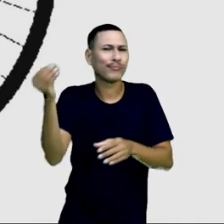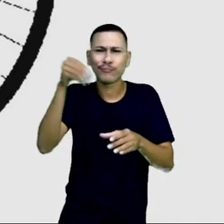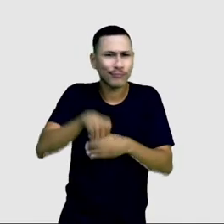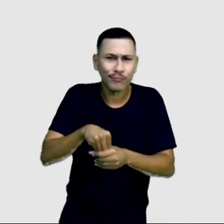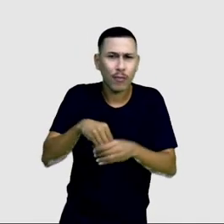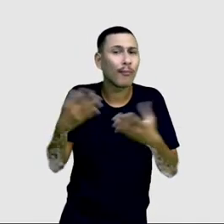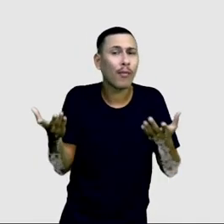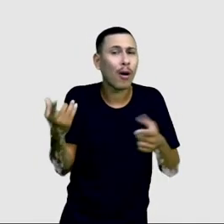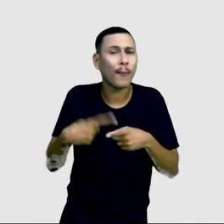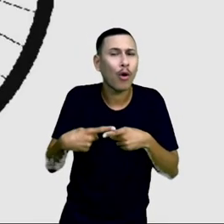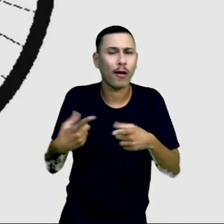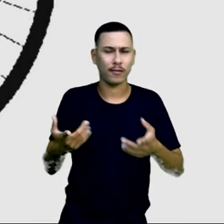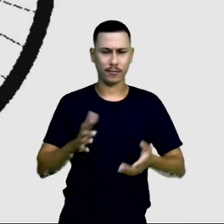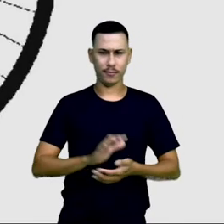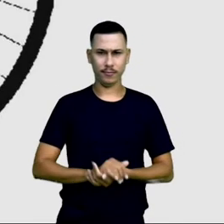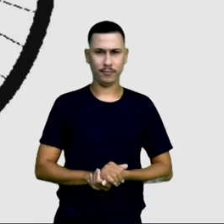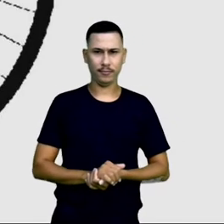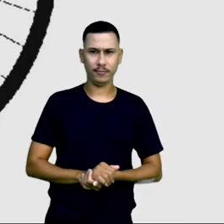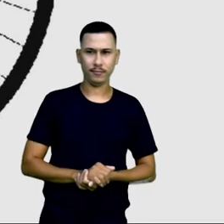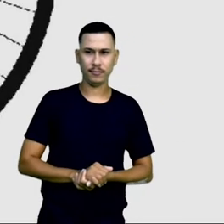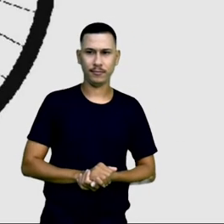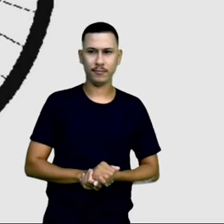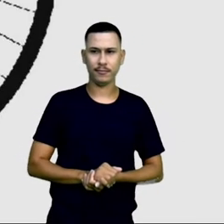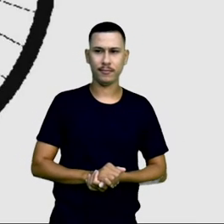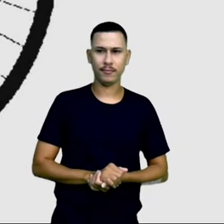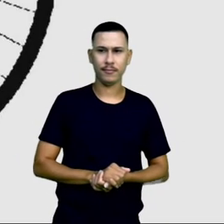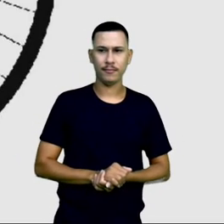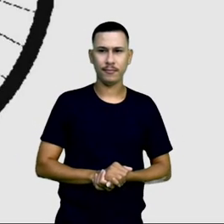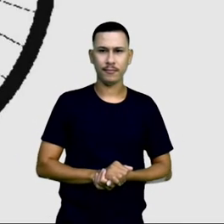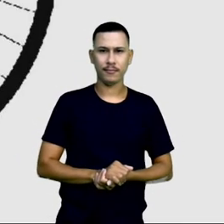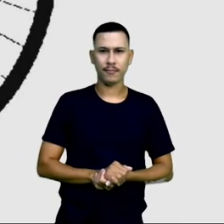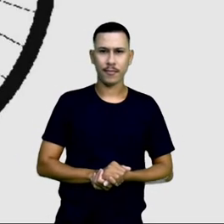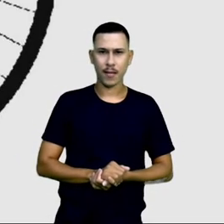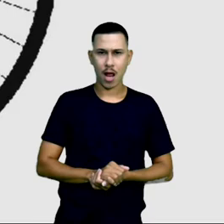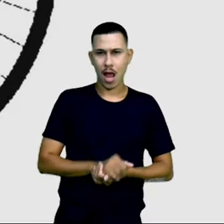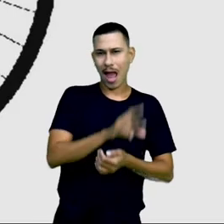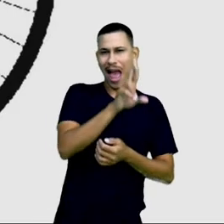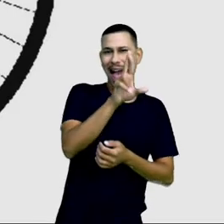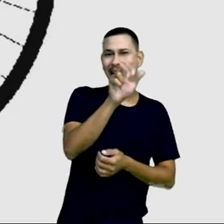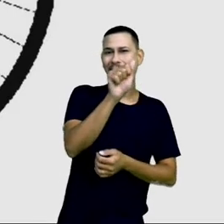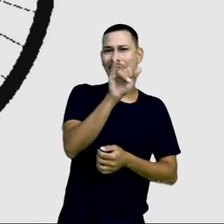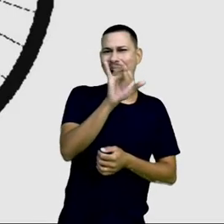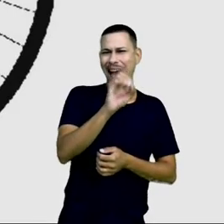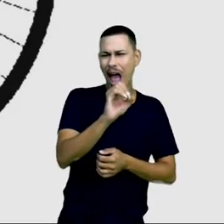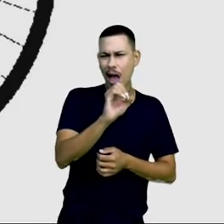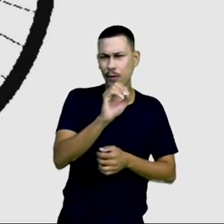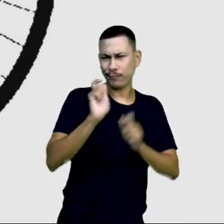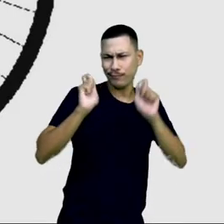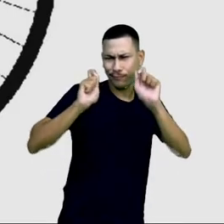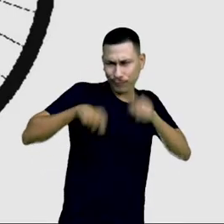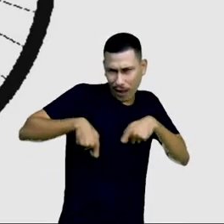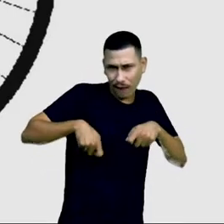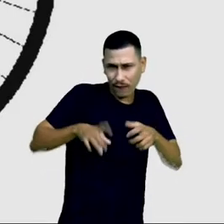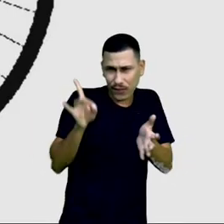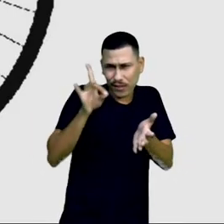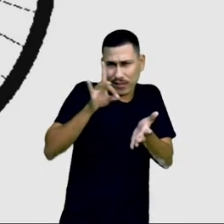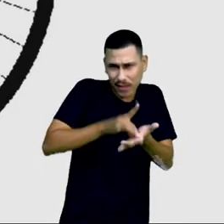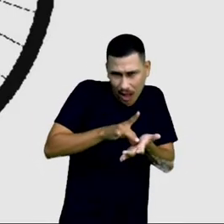raio não está incluído pelo seguinte fato. Para ser o raio, ele precisaria ir exatamente